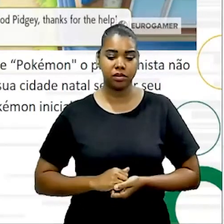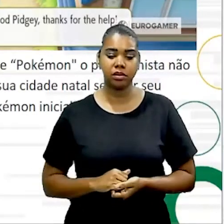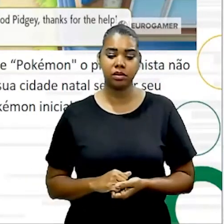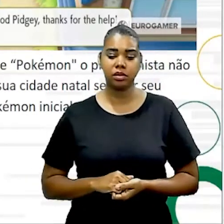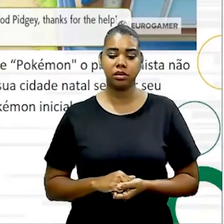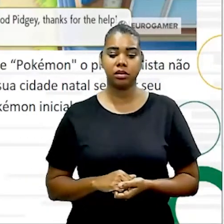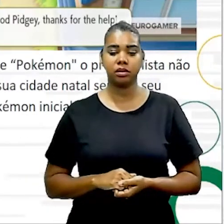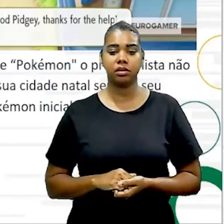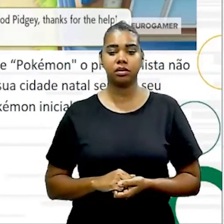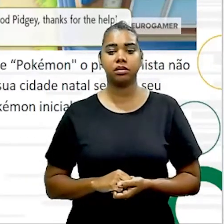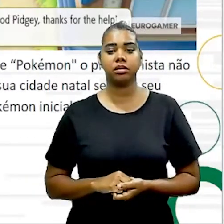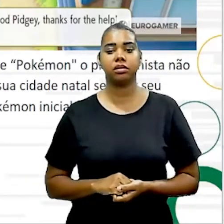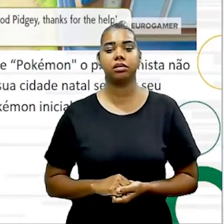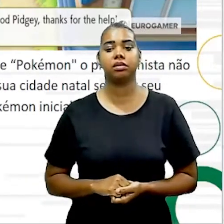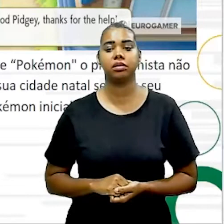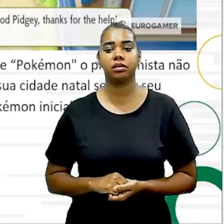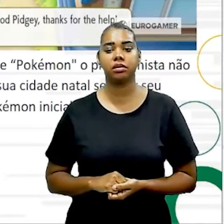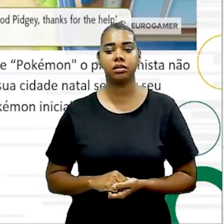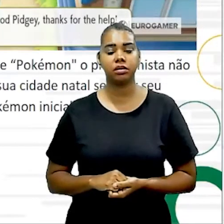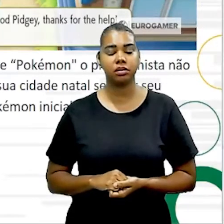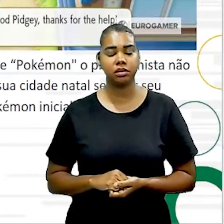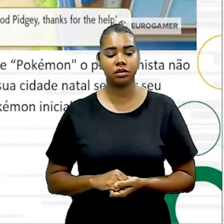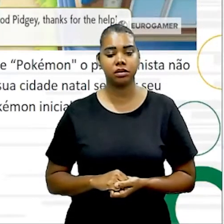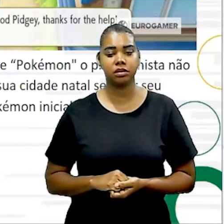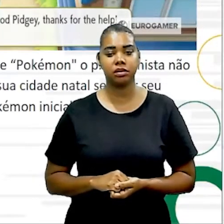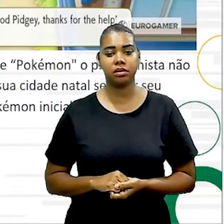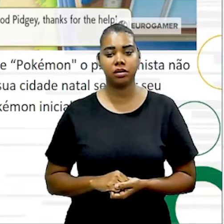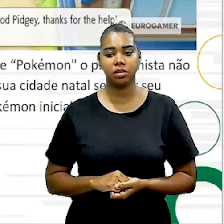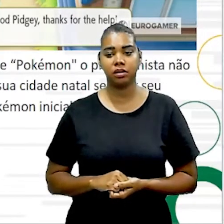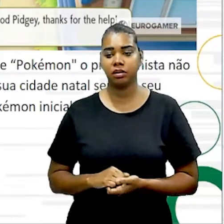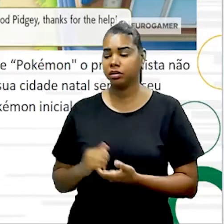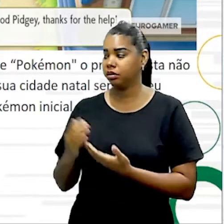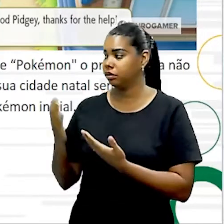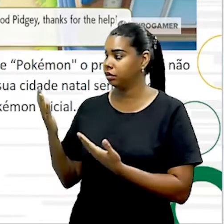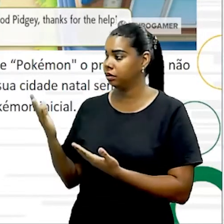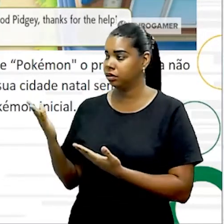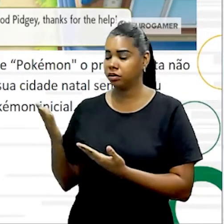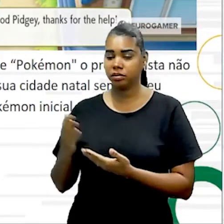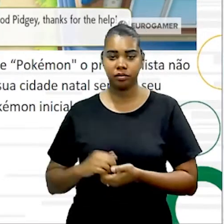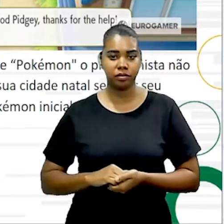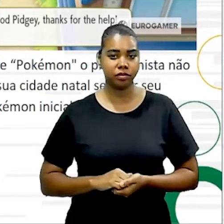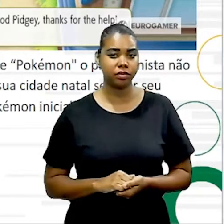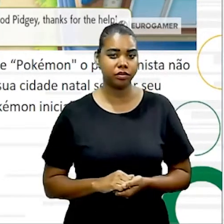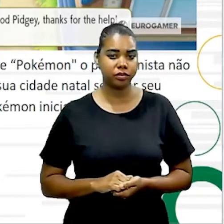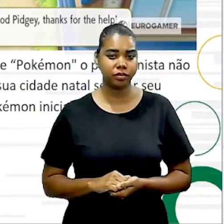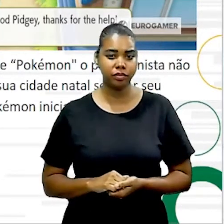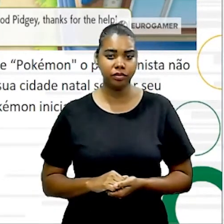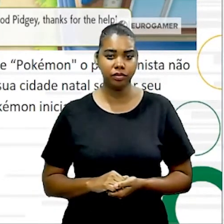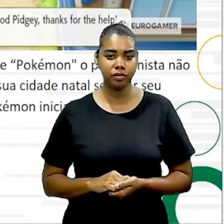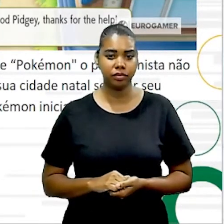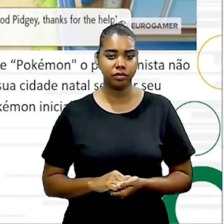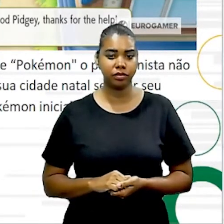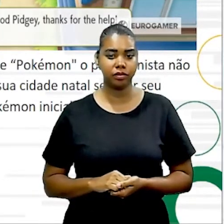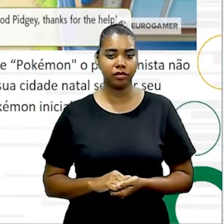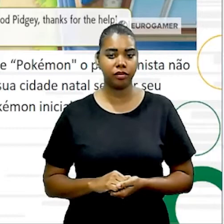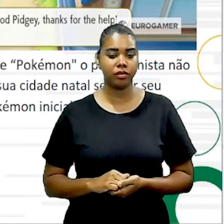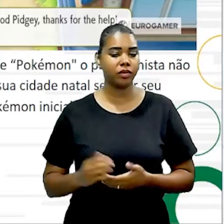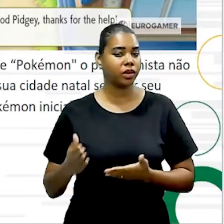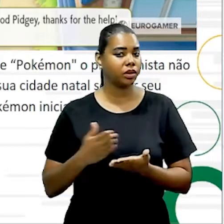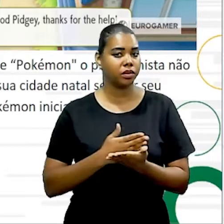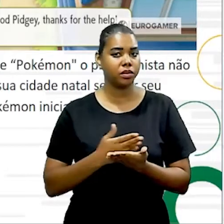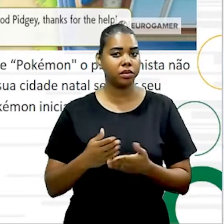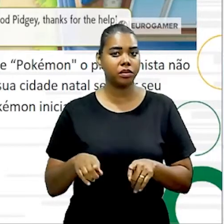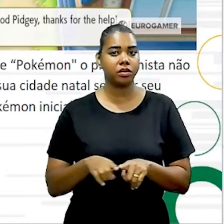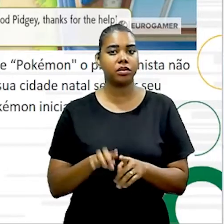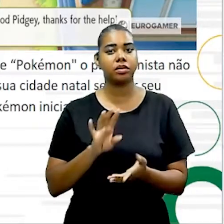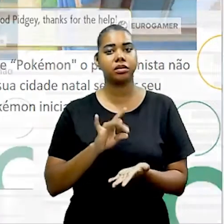Eu acho que geralmente, eu acho não, correção, geralmente é começo do tutorial, por